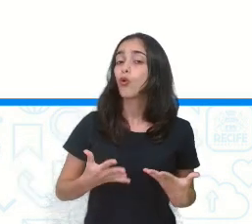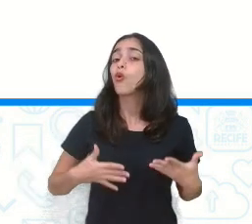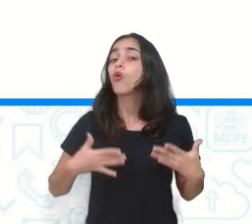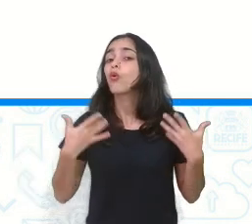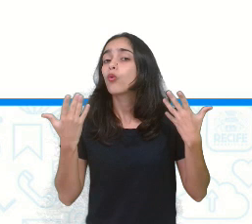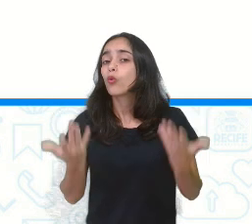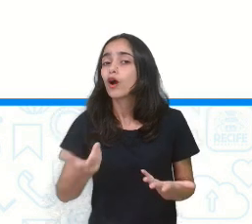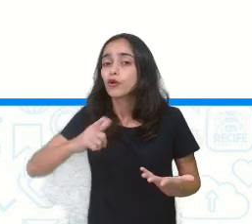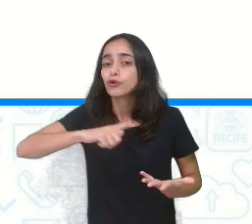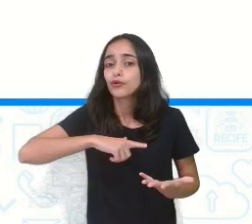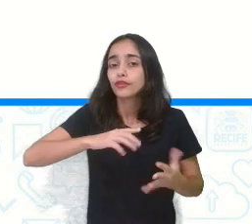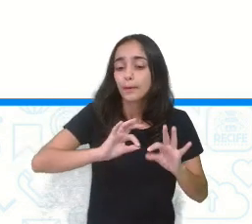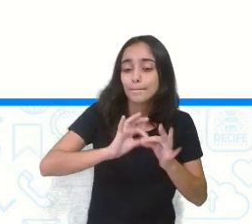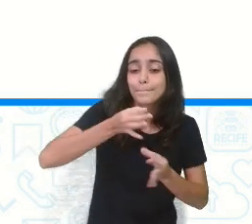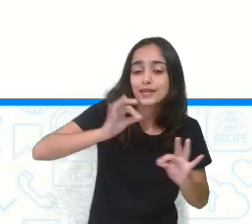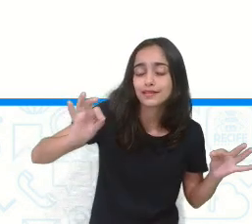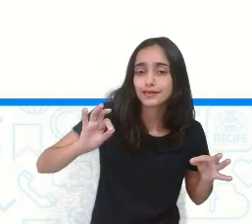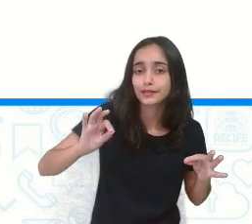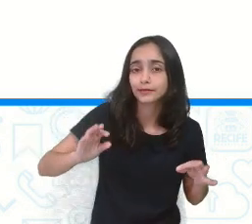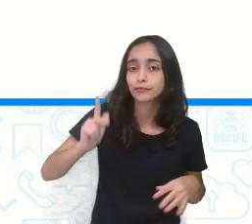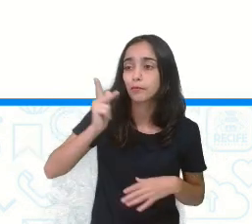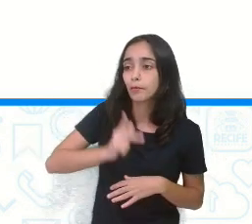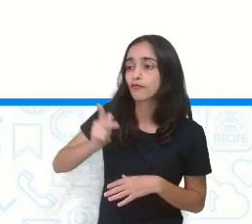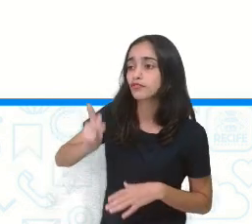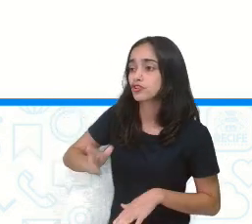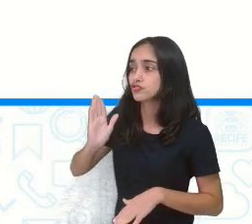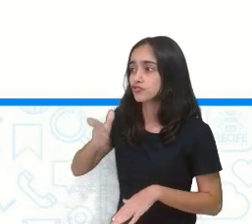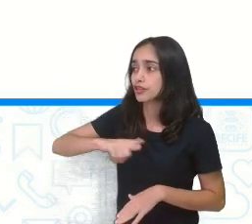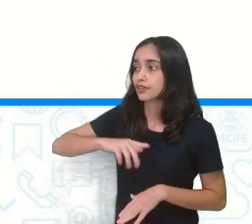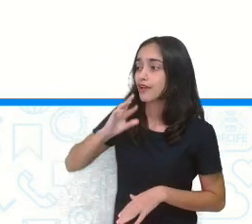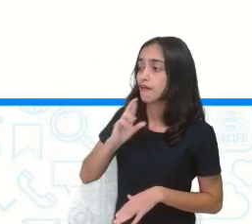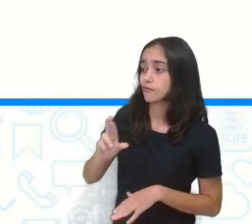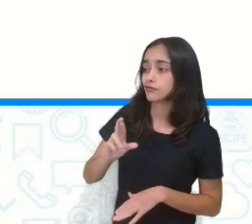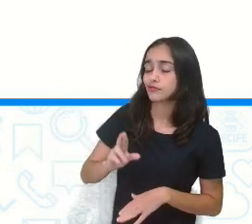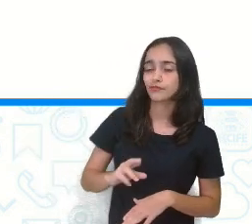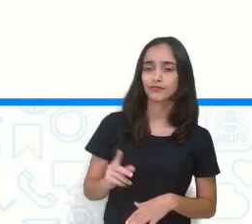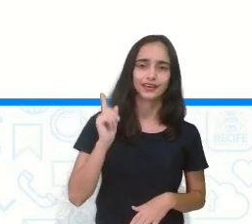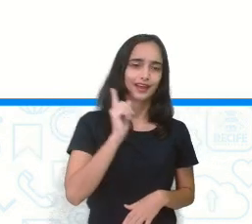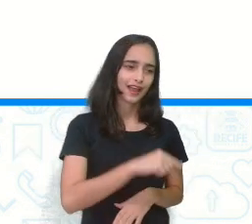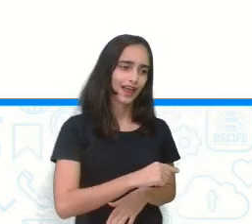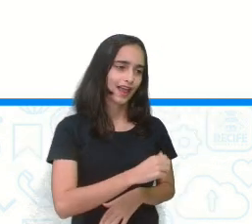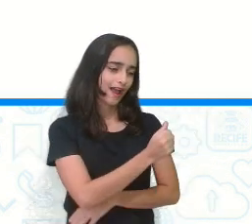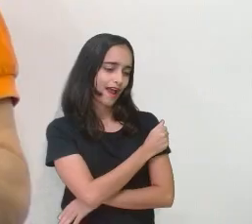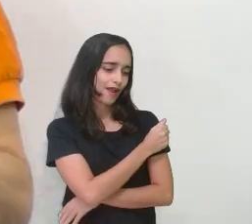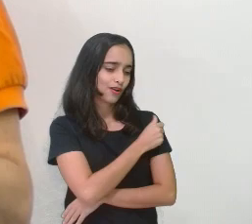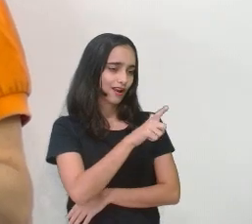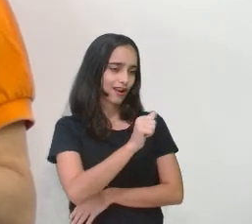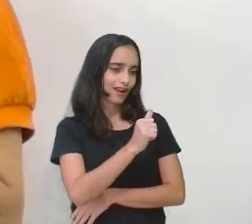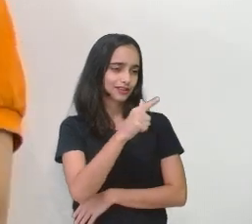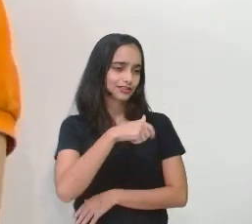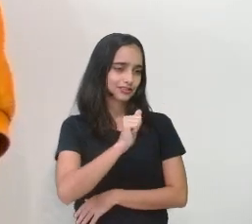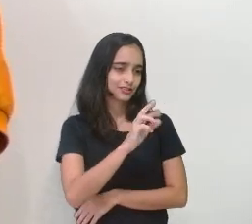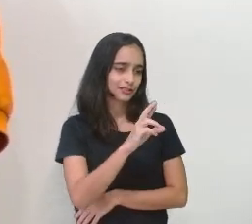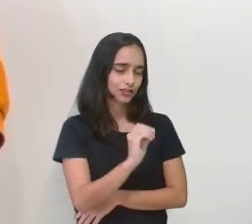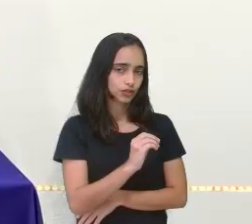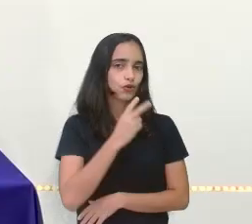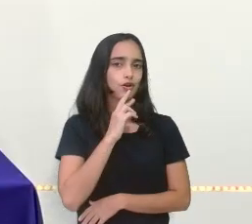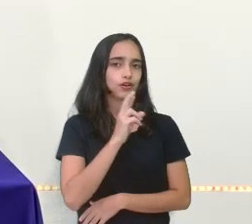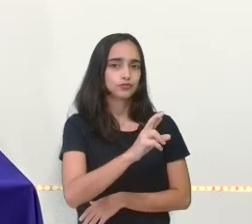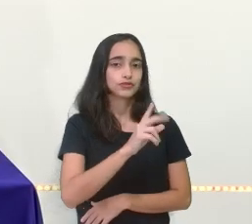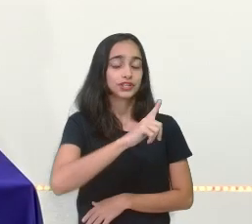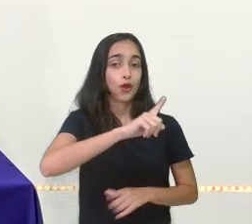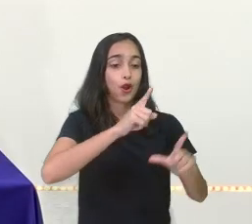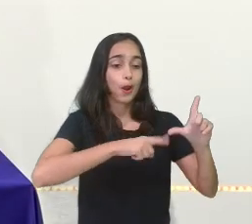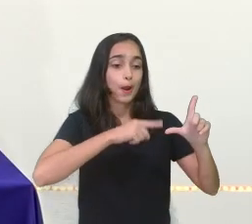medida? Professora Sandra, quem é que está por aí respondendo, professora Sandra? É o Lázaro. Ele disse que a resposta é letra A.